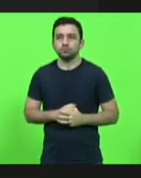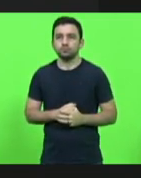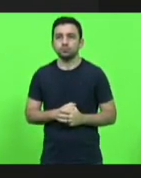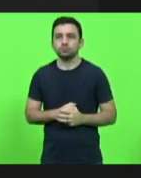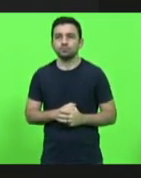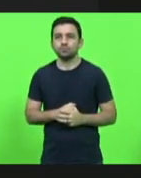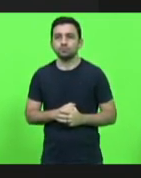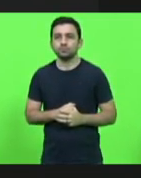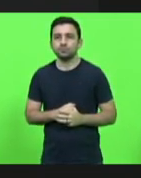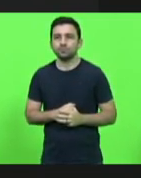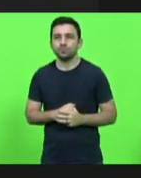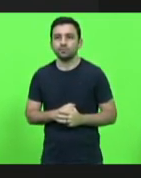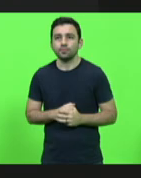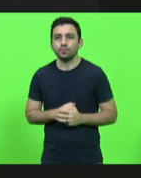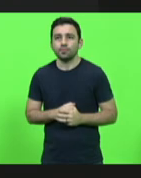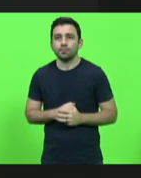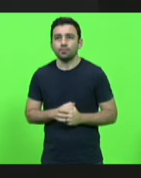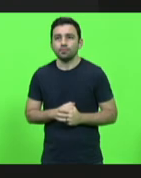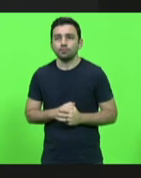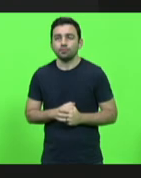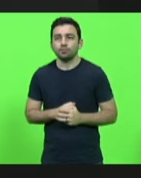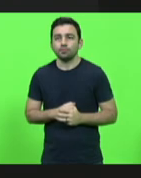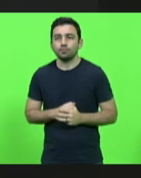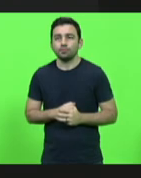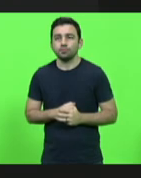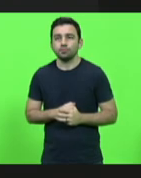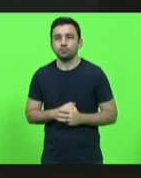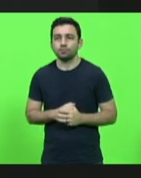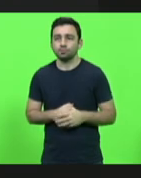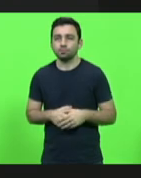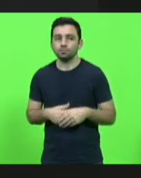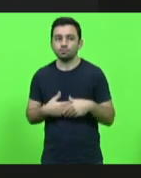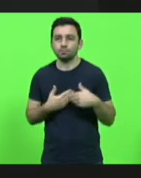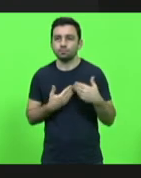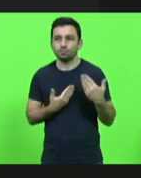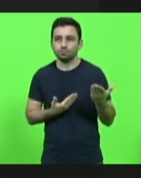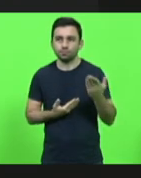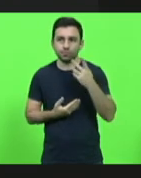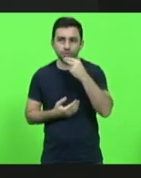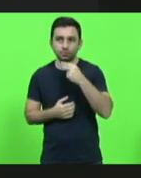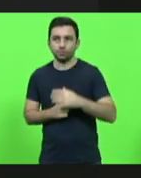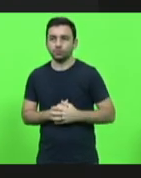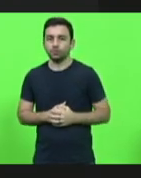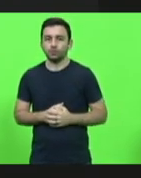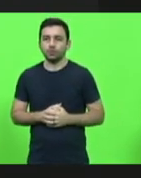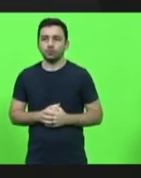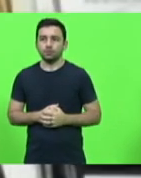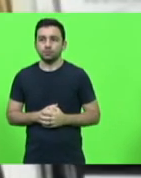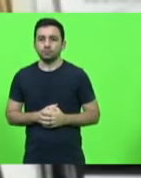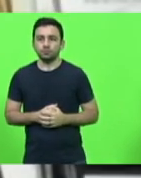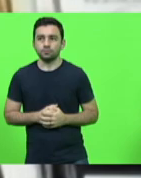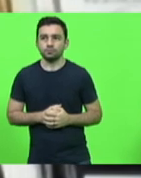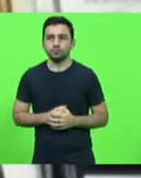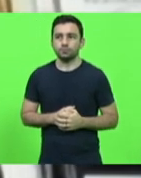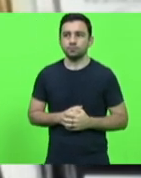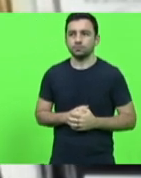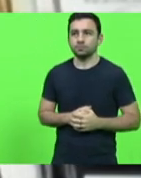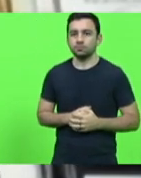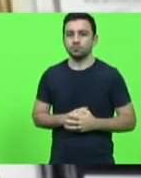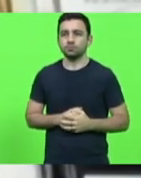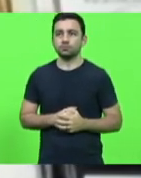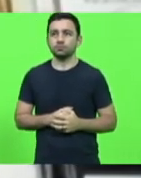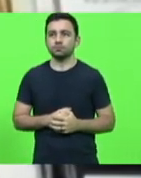Concedido, senhor presidente. Por favor, deputado Kennedy. Eu quero parabenizar a deputada Marlene por